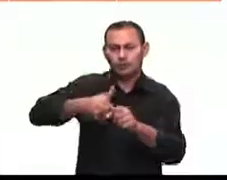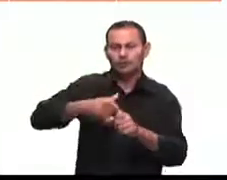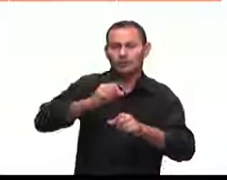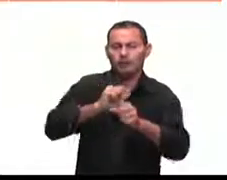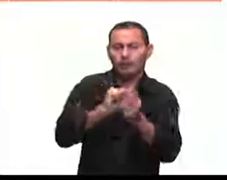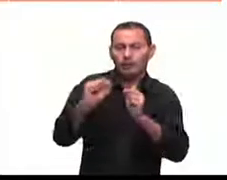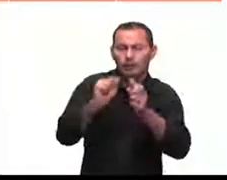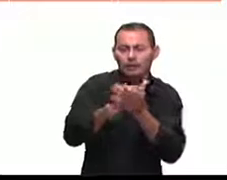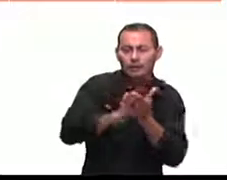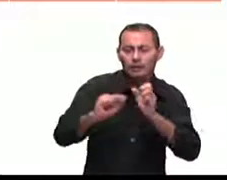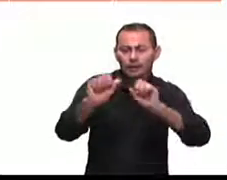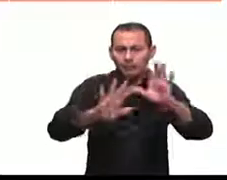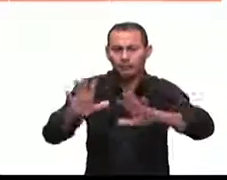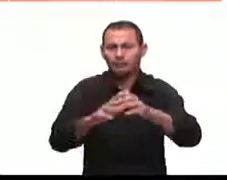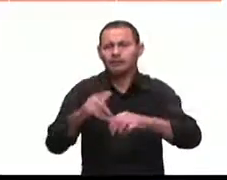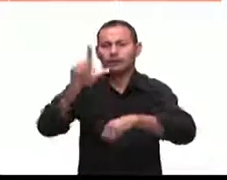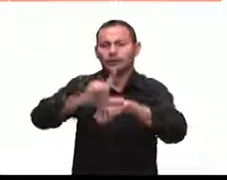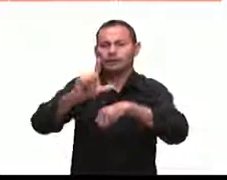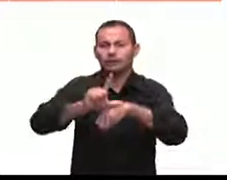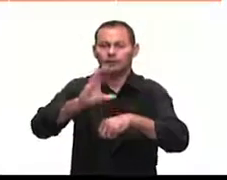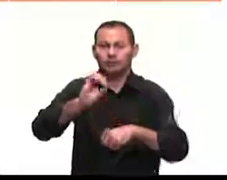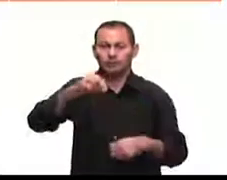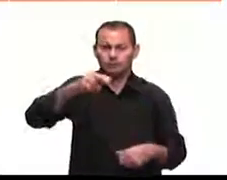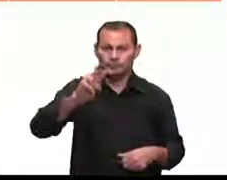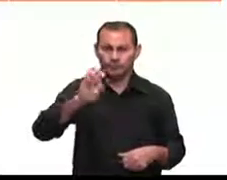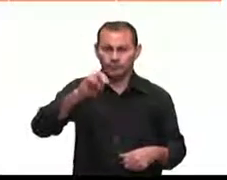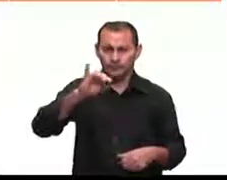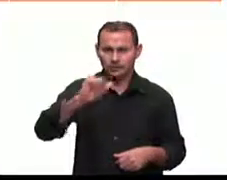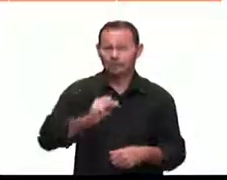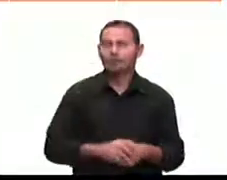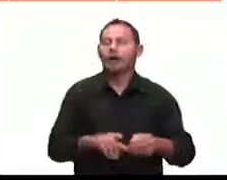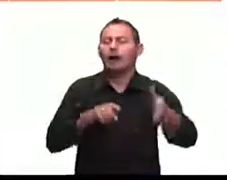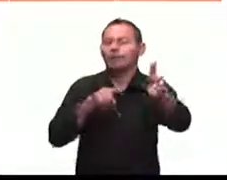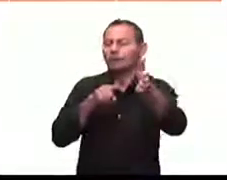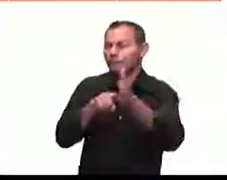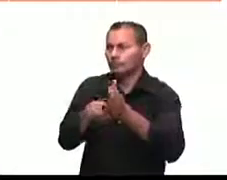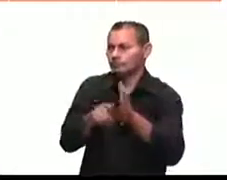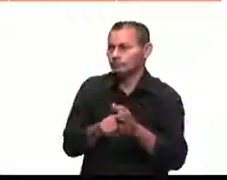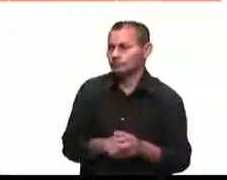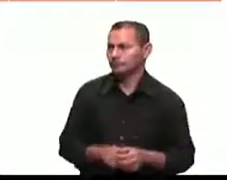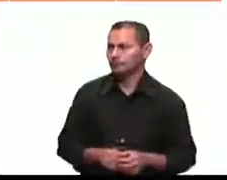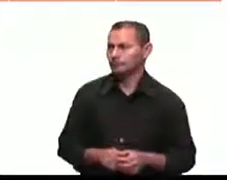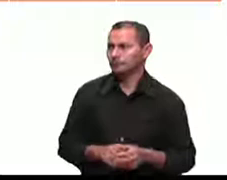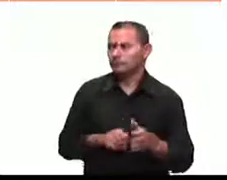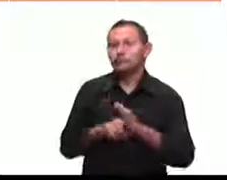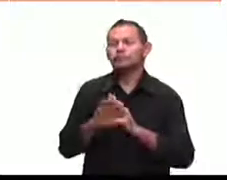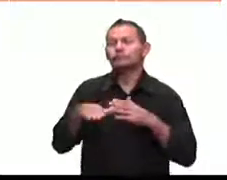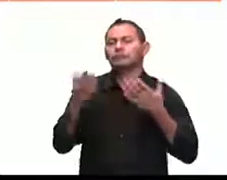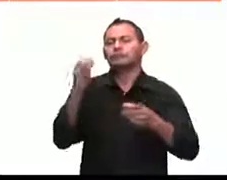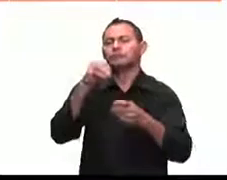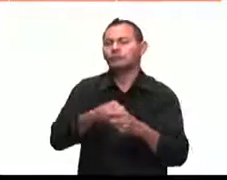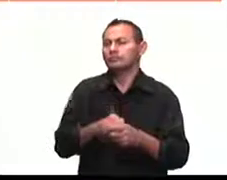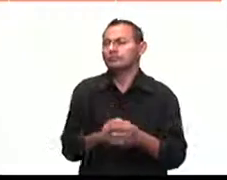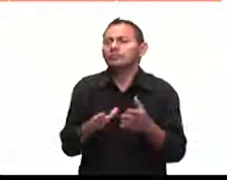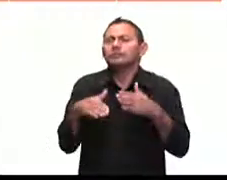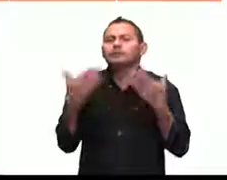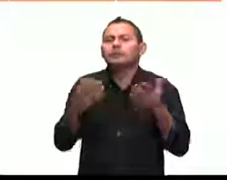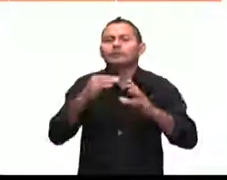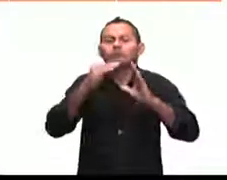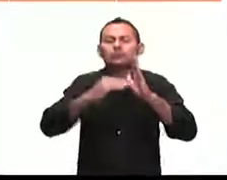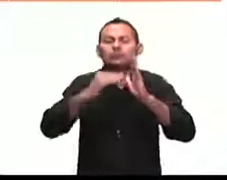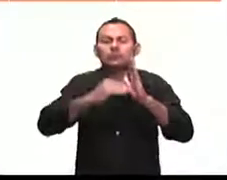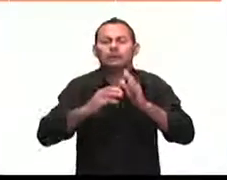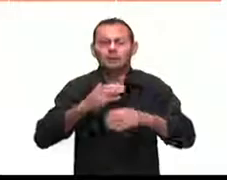lavagem de carro e loja de conveniência. E uma pergunta, né, da qual eu coloco aqui: qual o seu nível